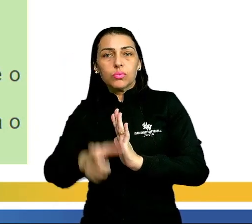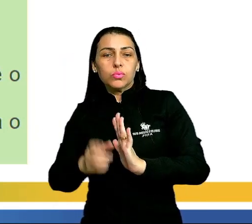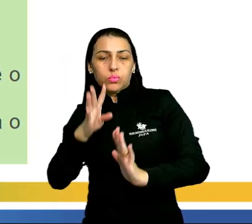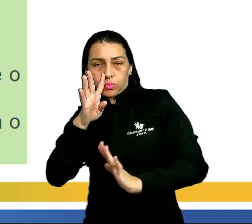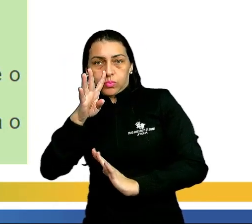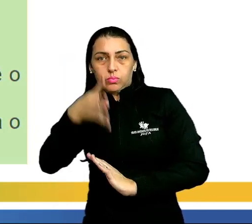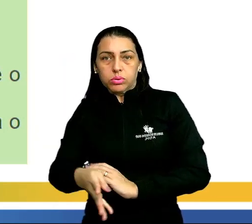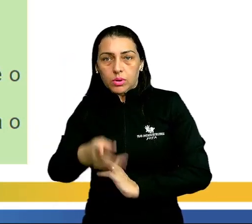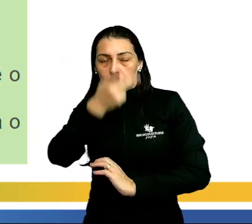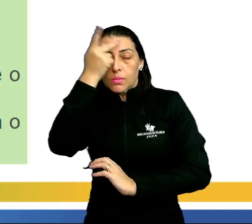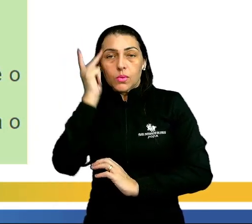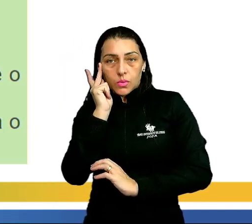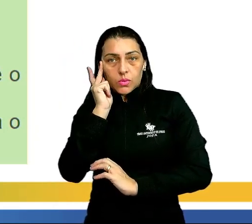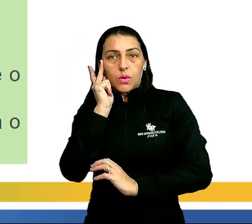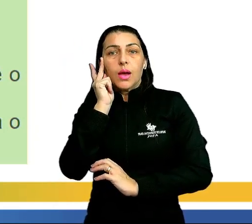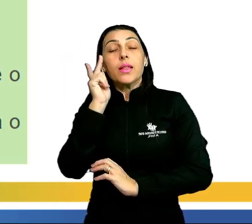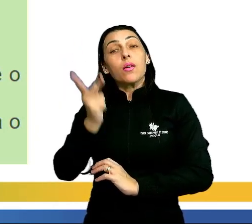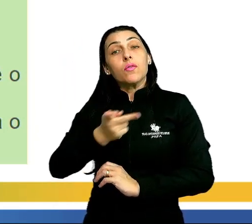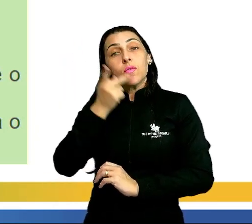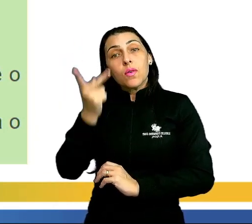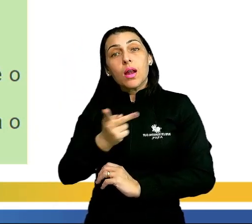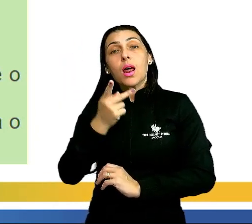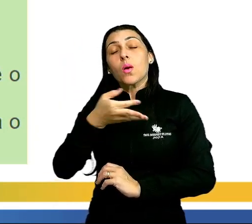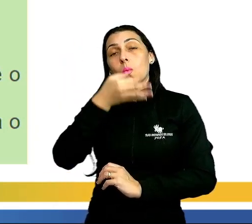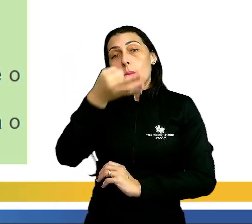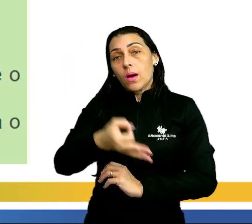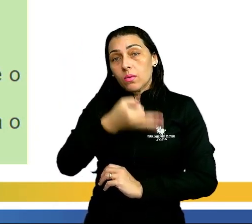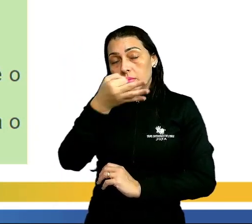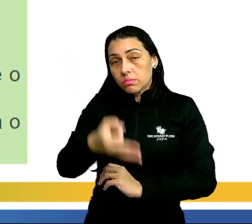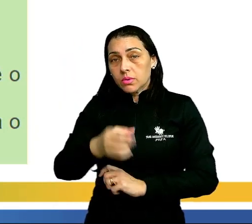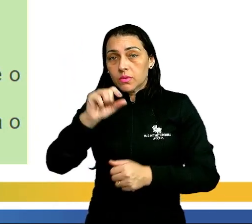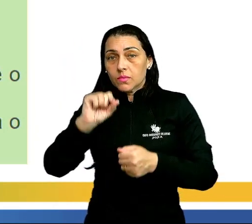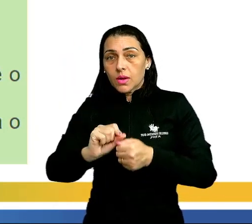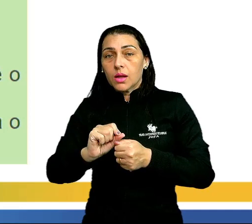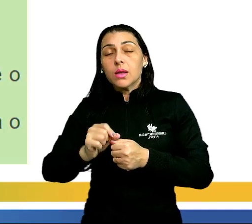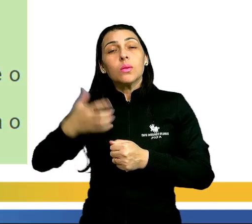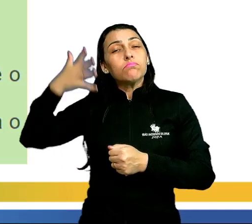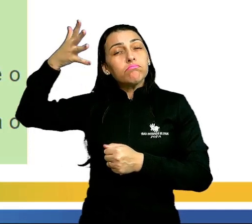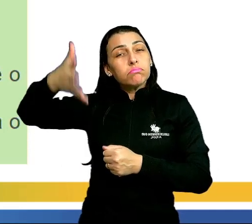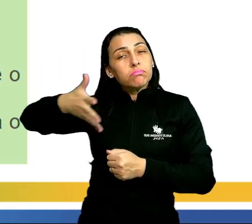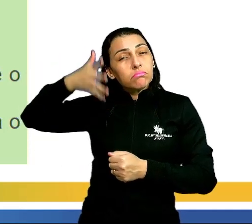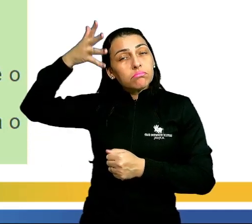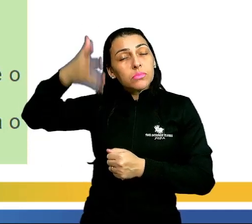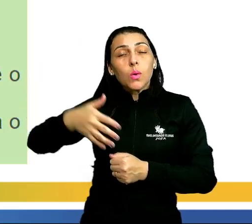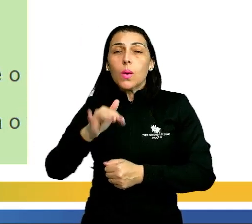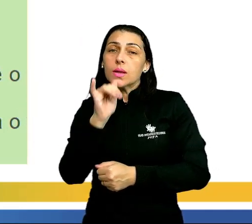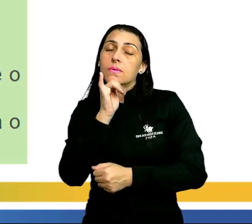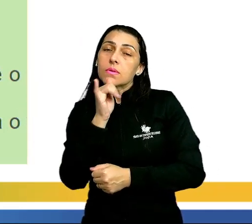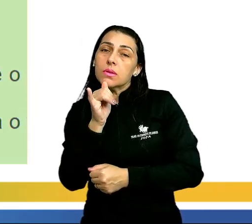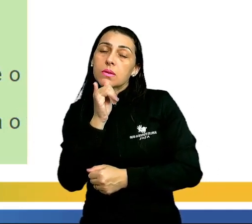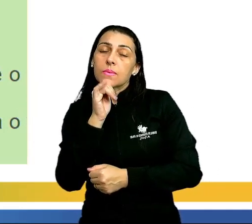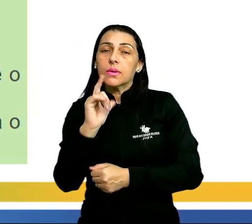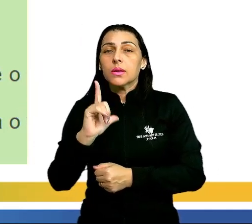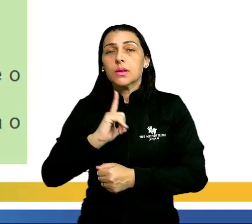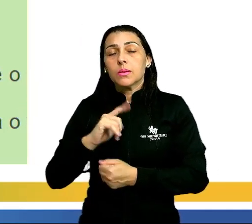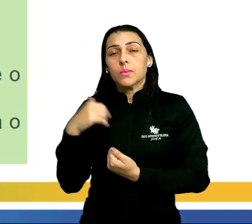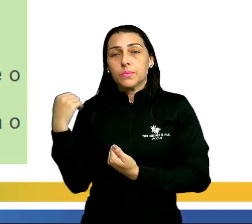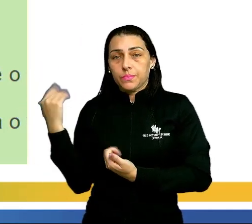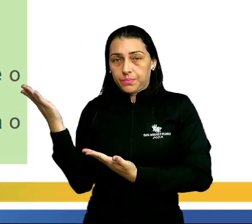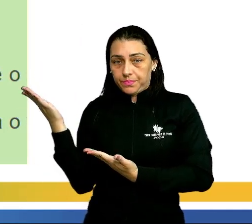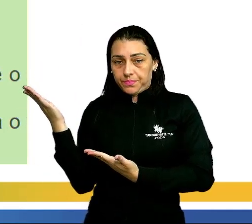a pessoa que está pronunciando um argumento, que está fazendo um discurso, como o exemplo que nós temos